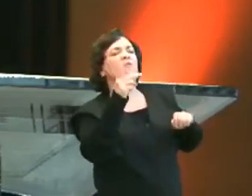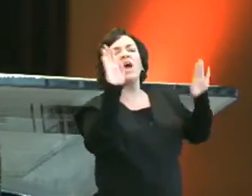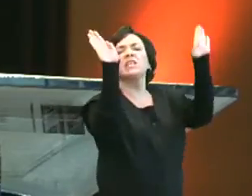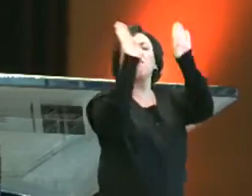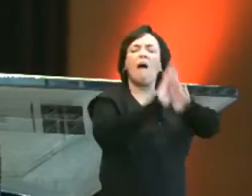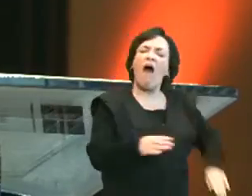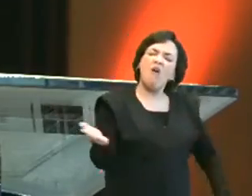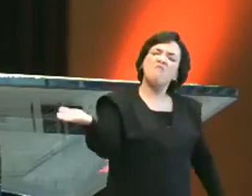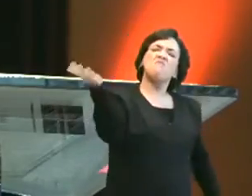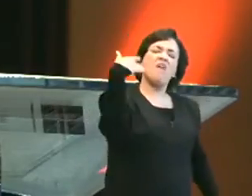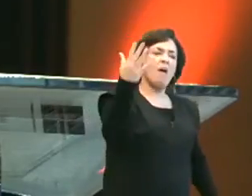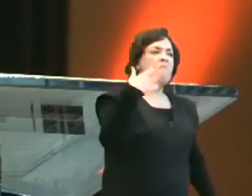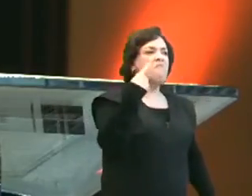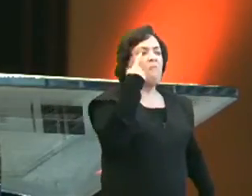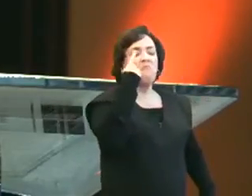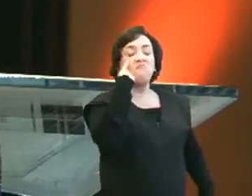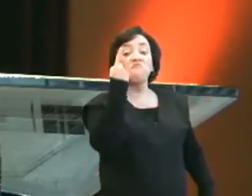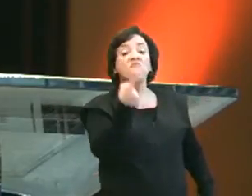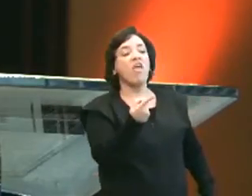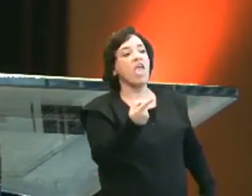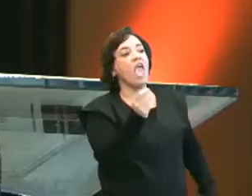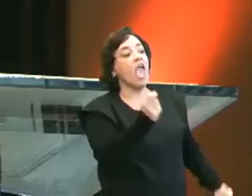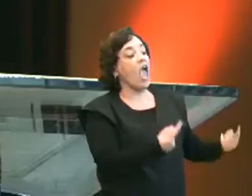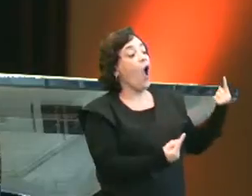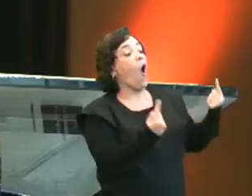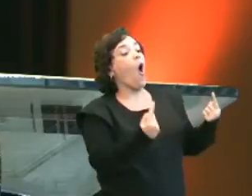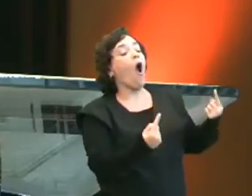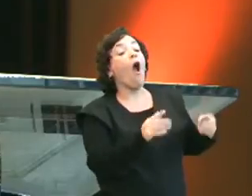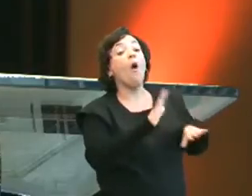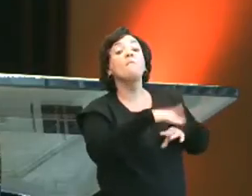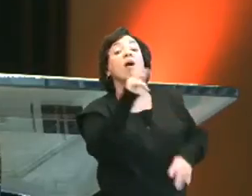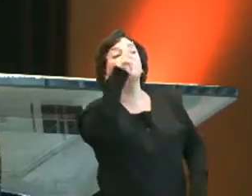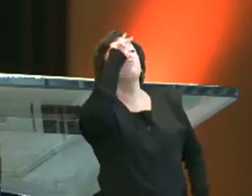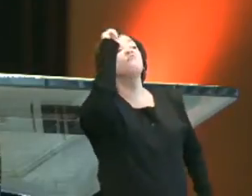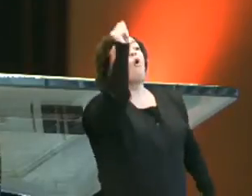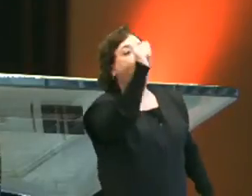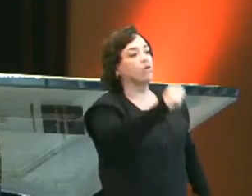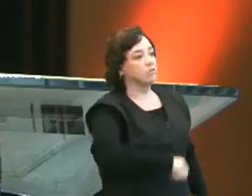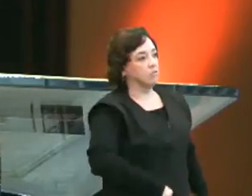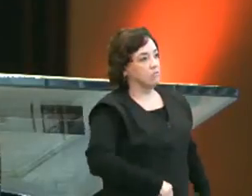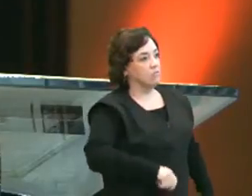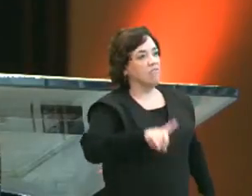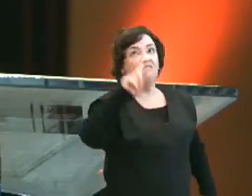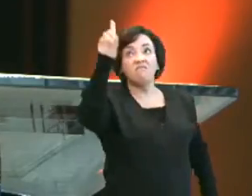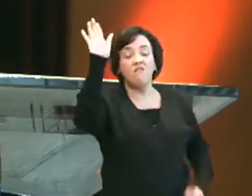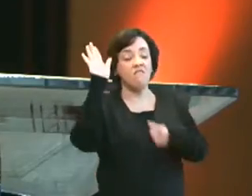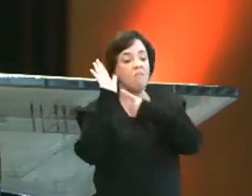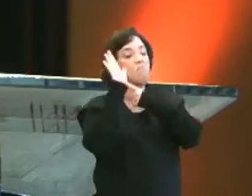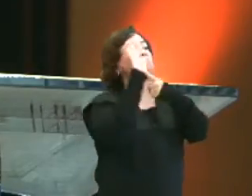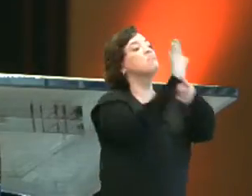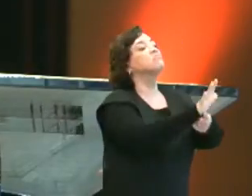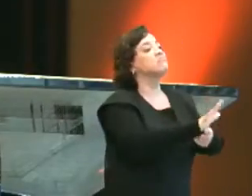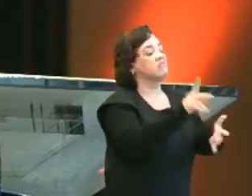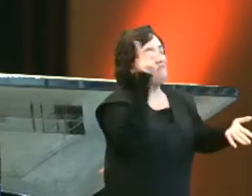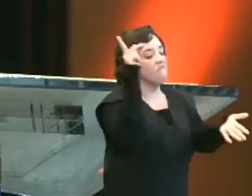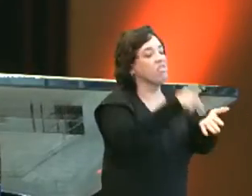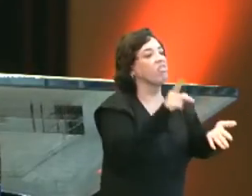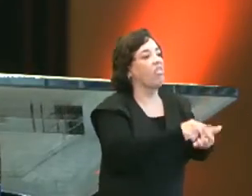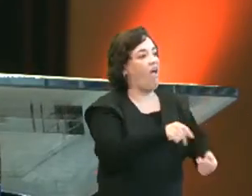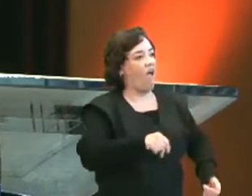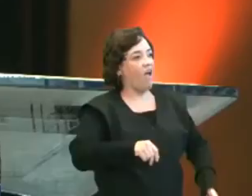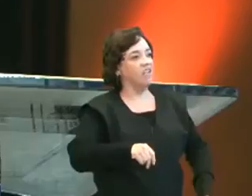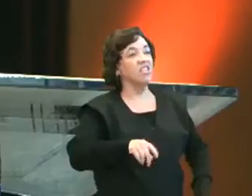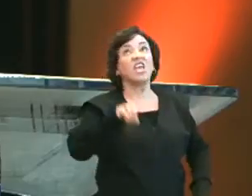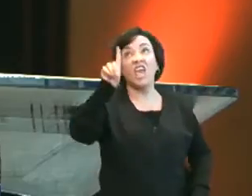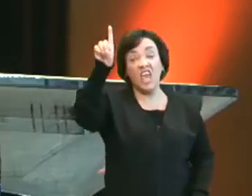E nós vamos ter a convicção, Deus vai revelar a verdade, quem é Deus. Se Yahvé é